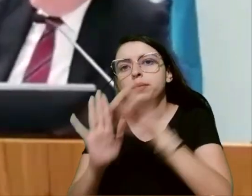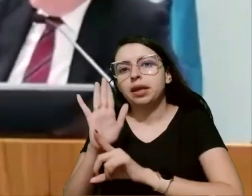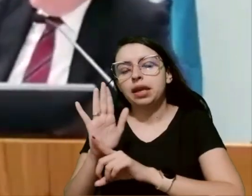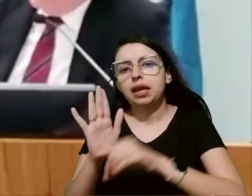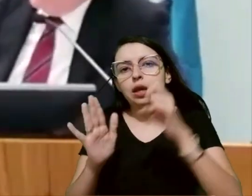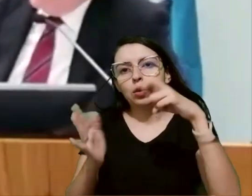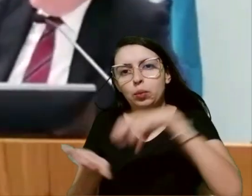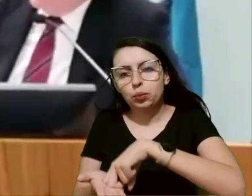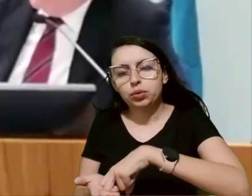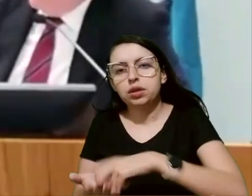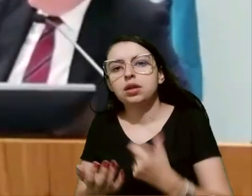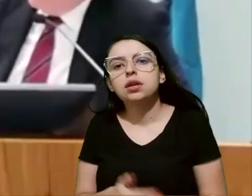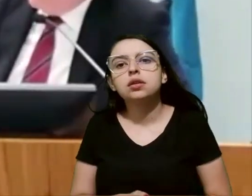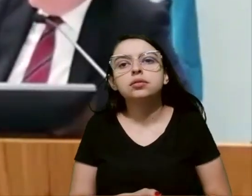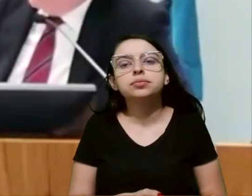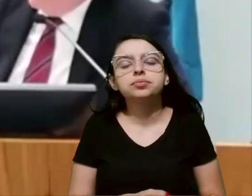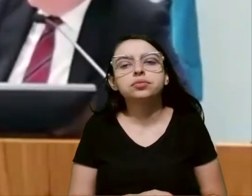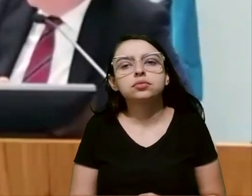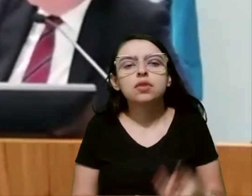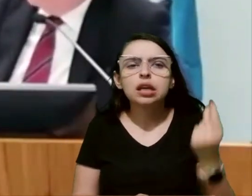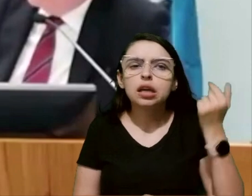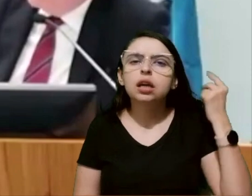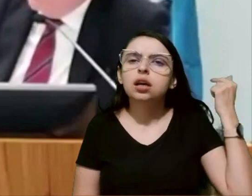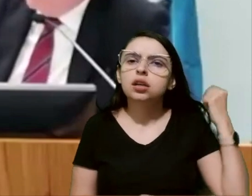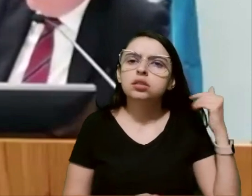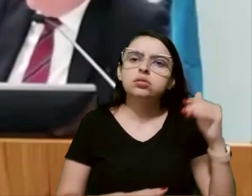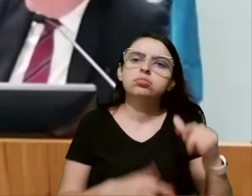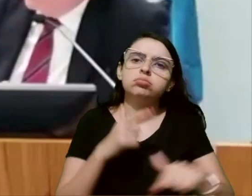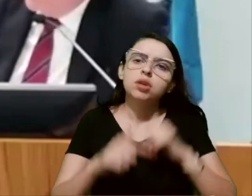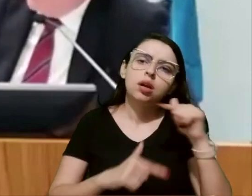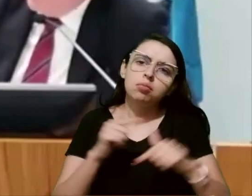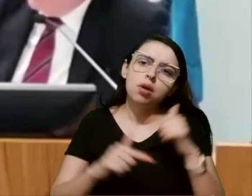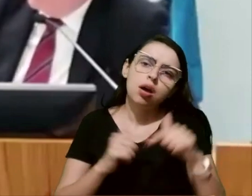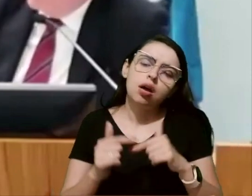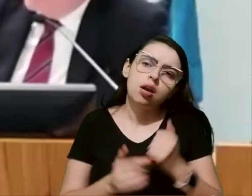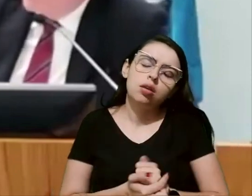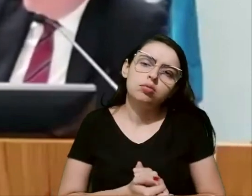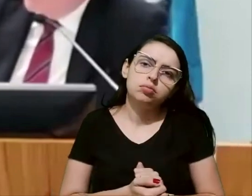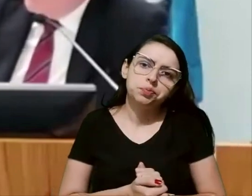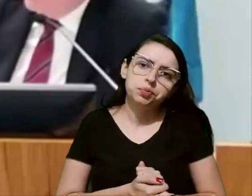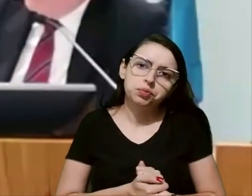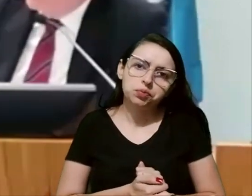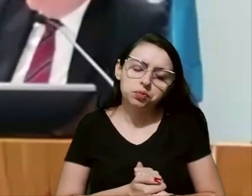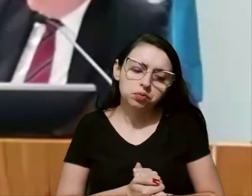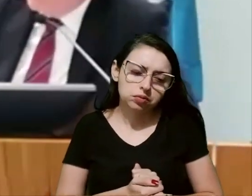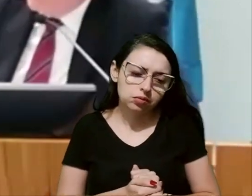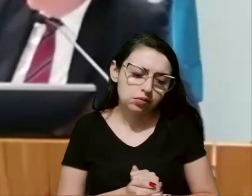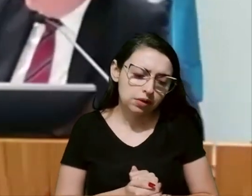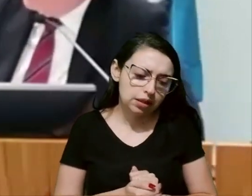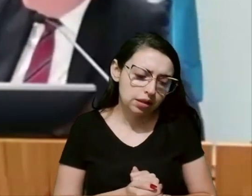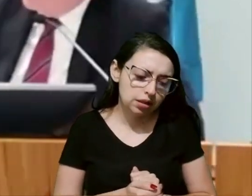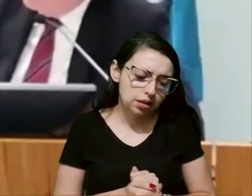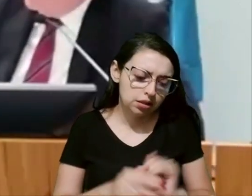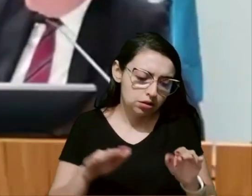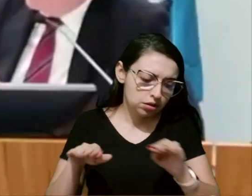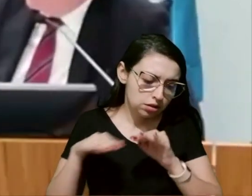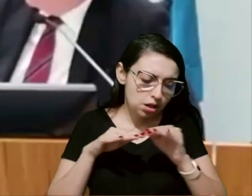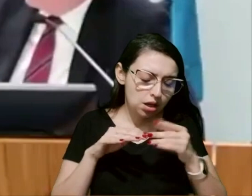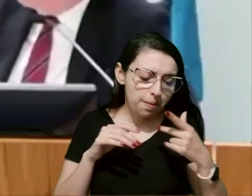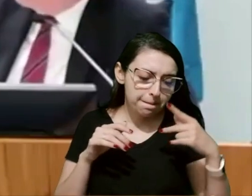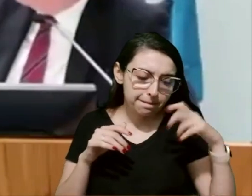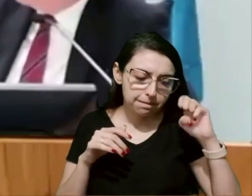é deletéria. Eu fiz anos atrás um trabalho para tentar, porque nós temos aqui também